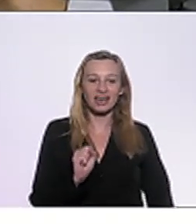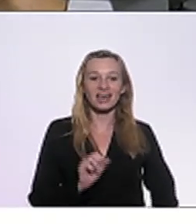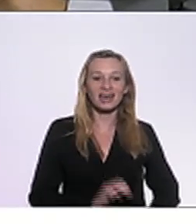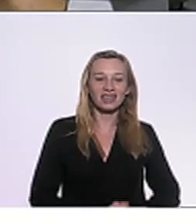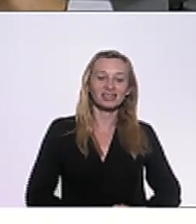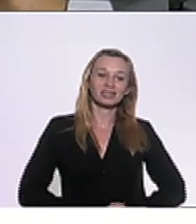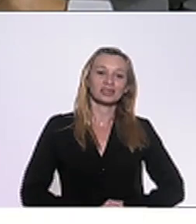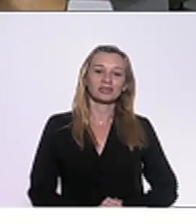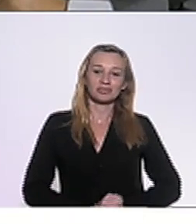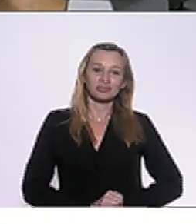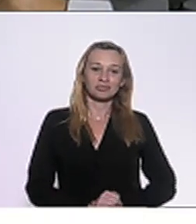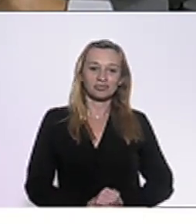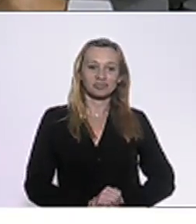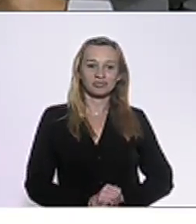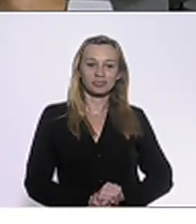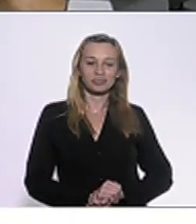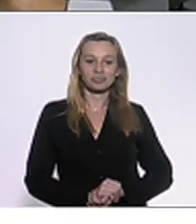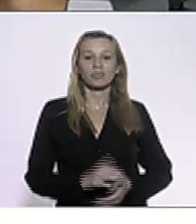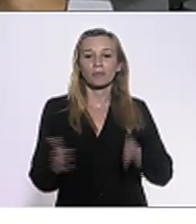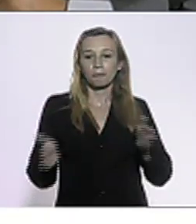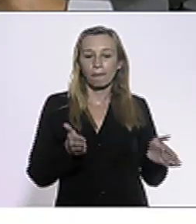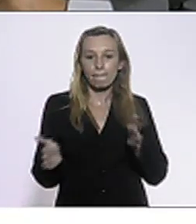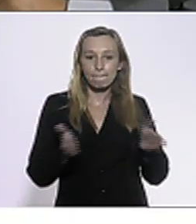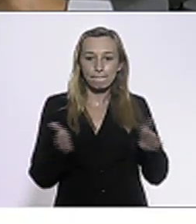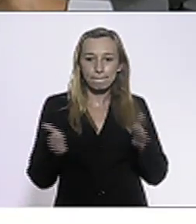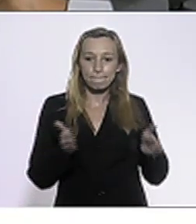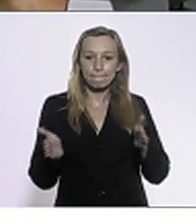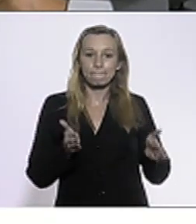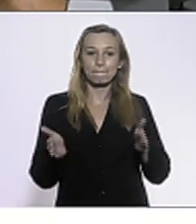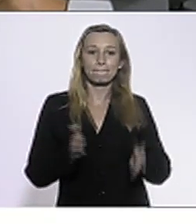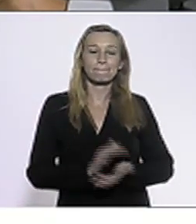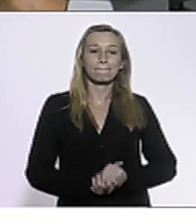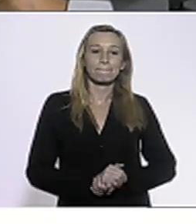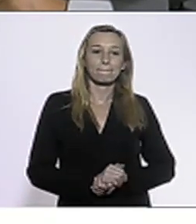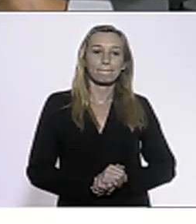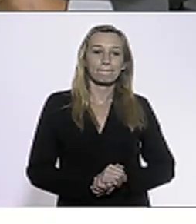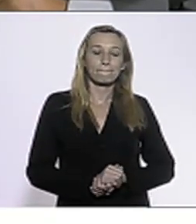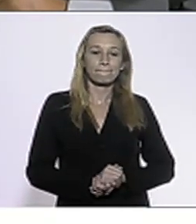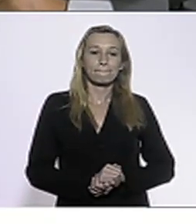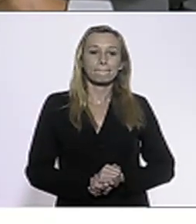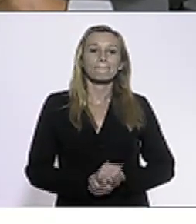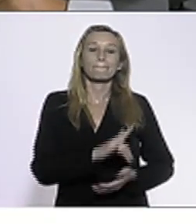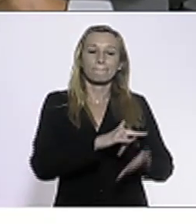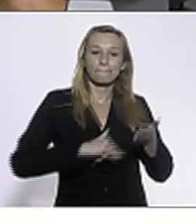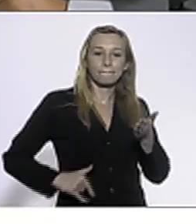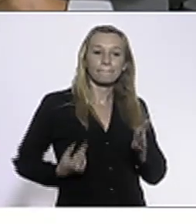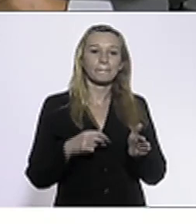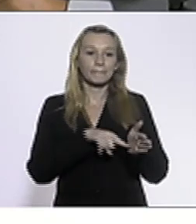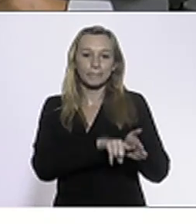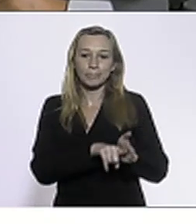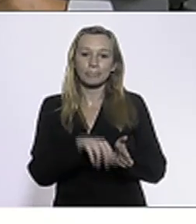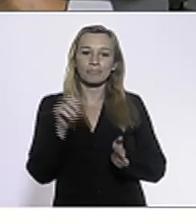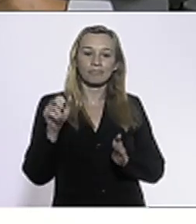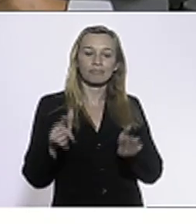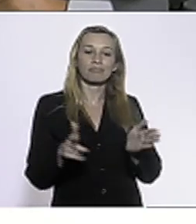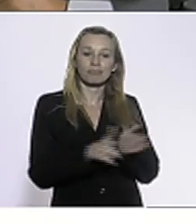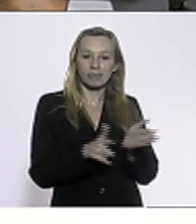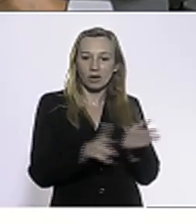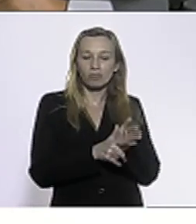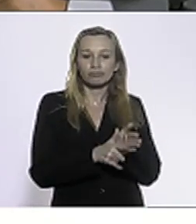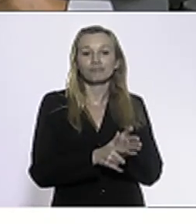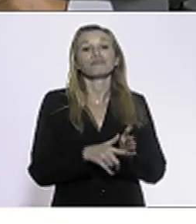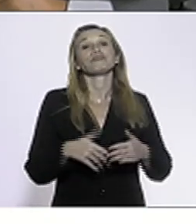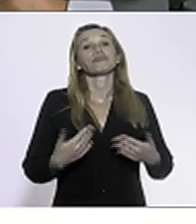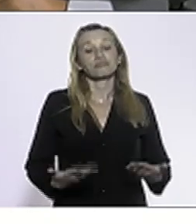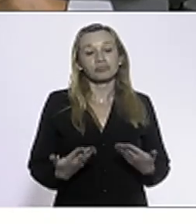relacionada a um período em que tanto livros quanto documentos fiscais eram em papel. Então, de